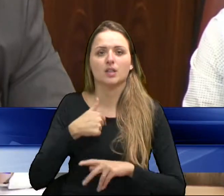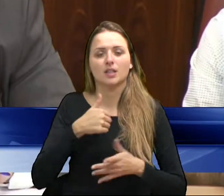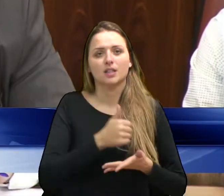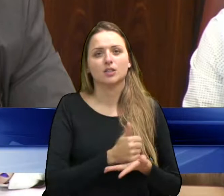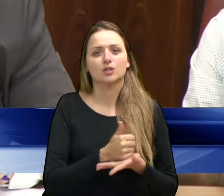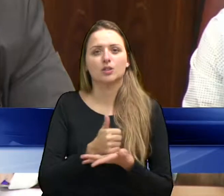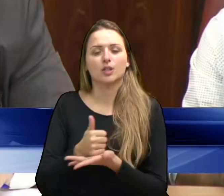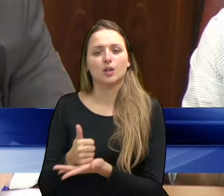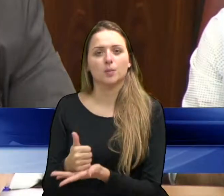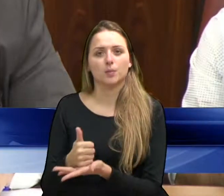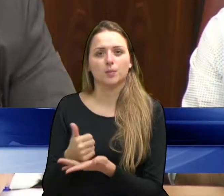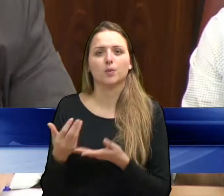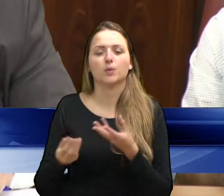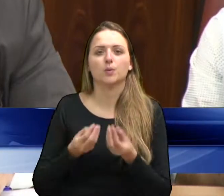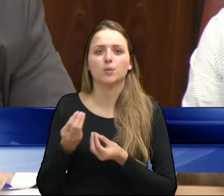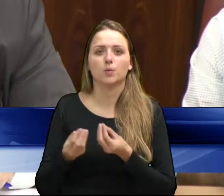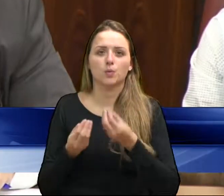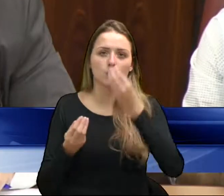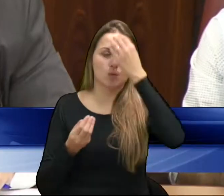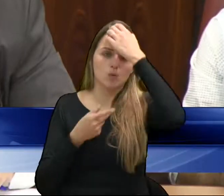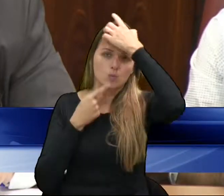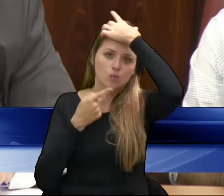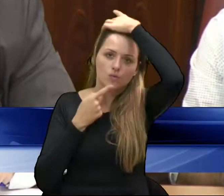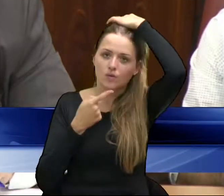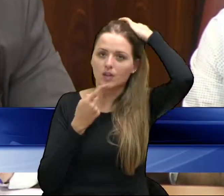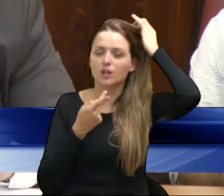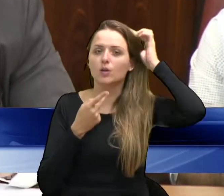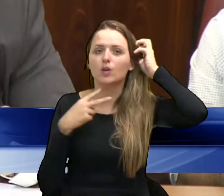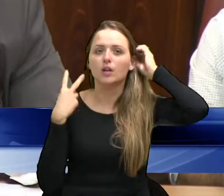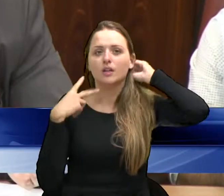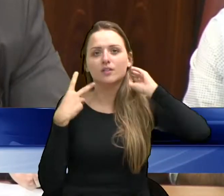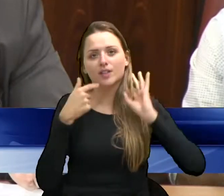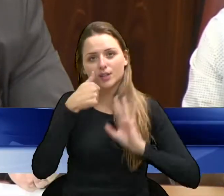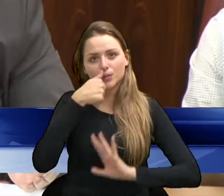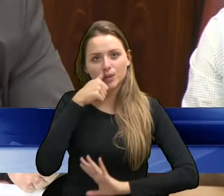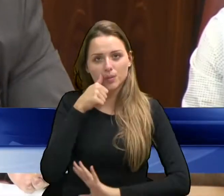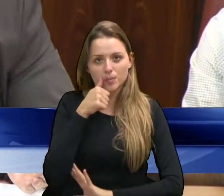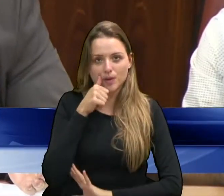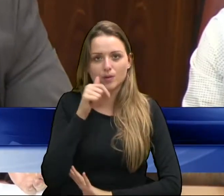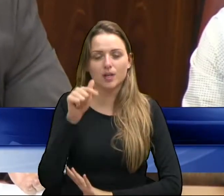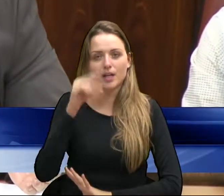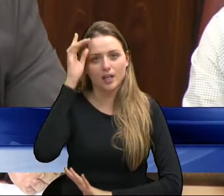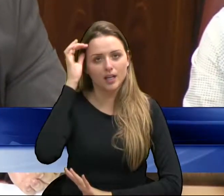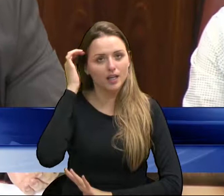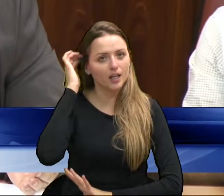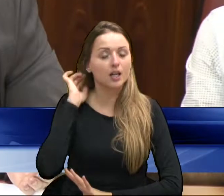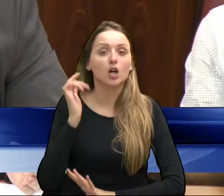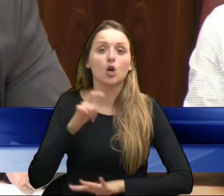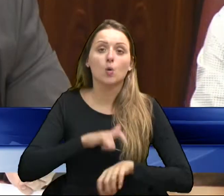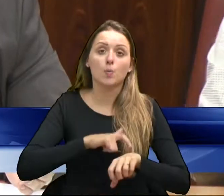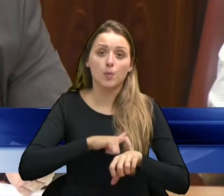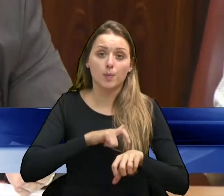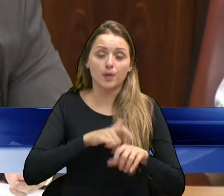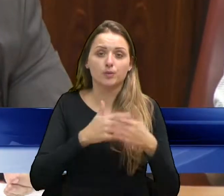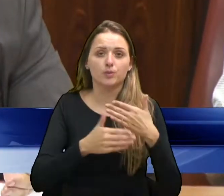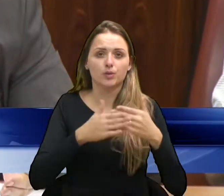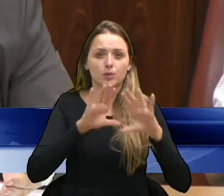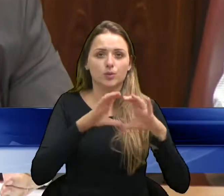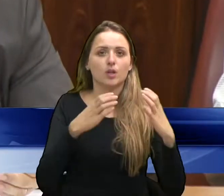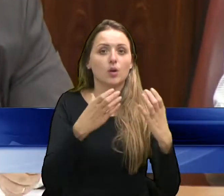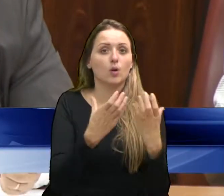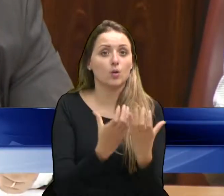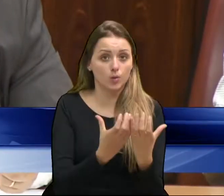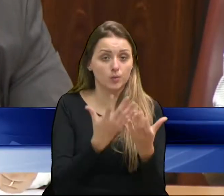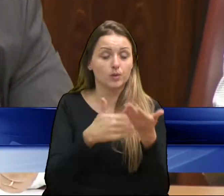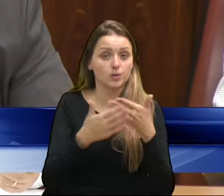né, como disse a vereadora Paula Iores. Este é um momento que a comunidade e os